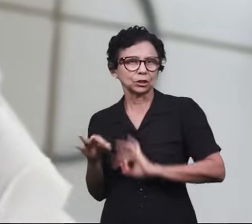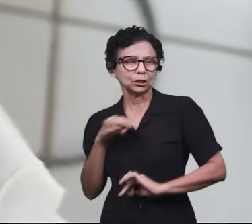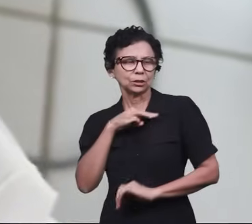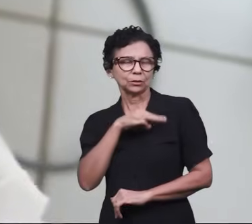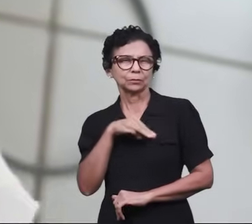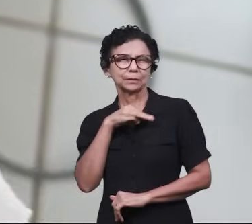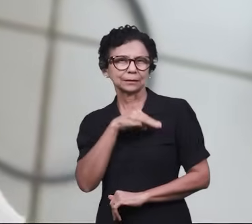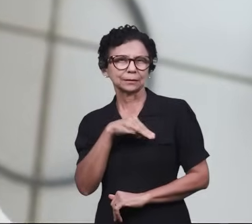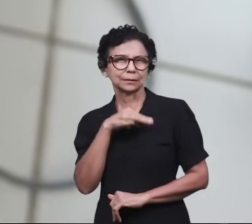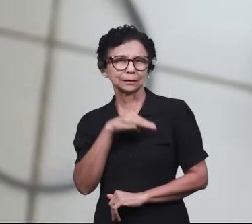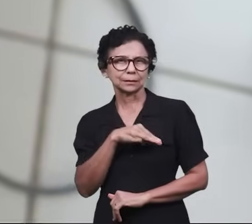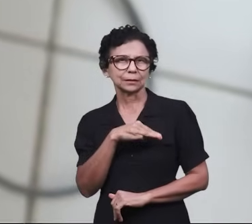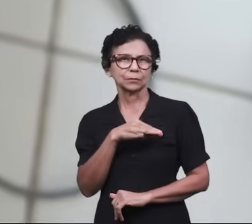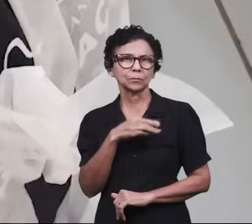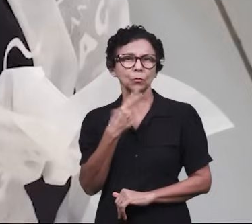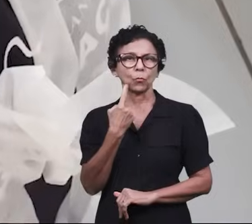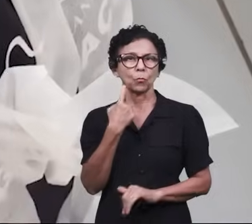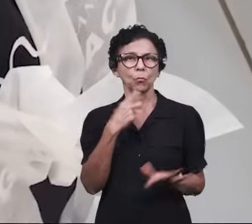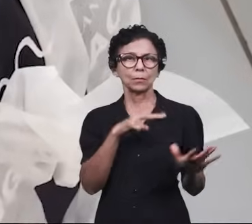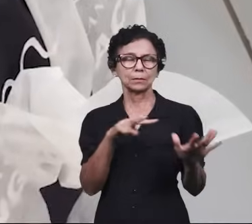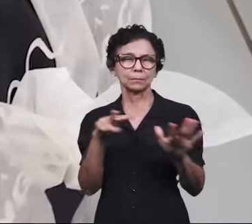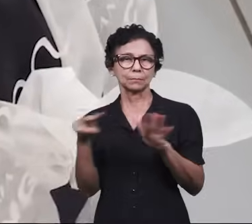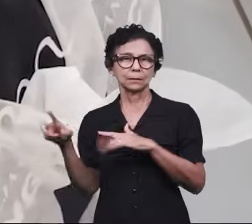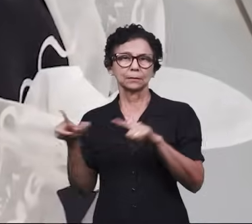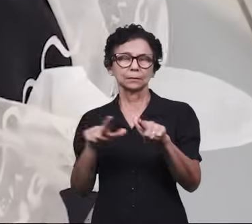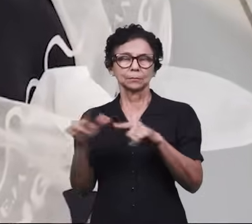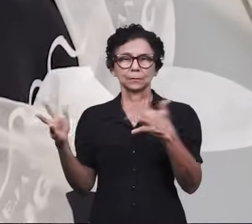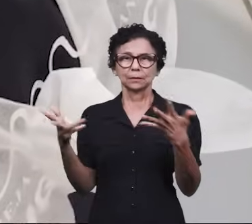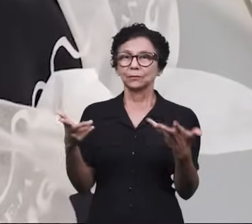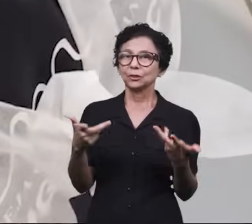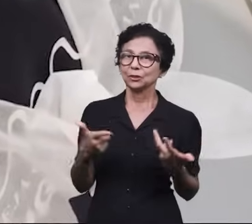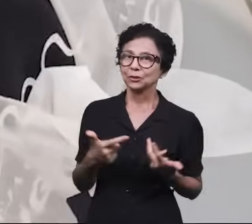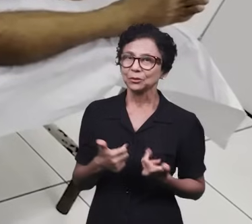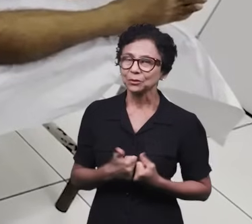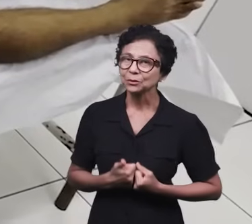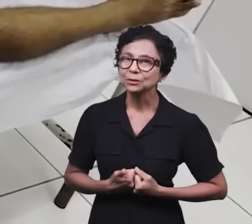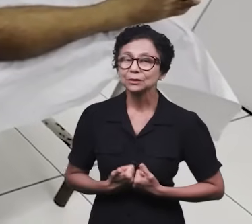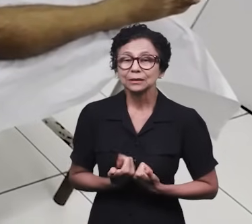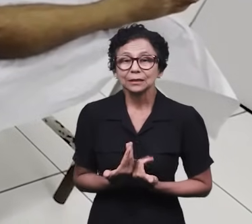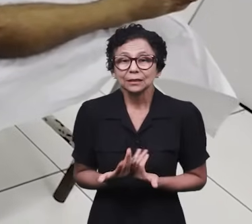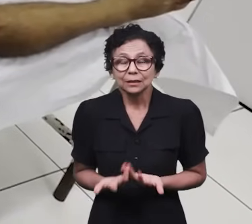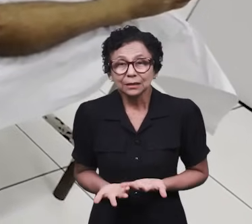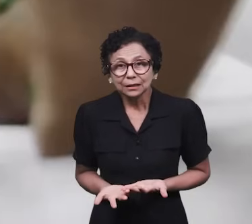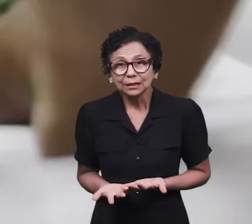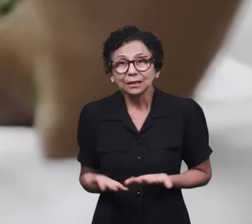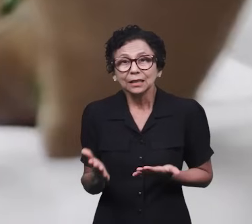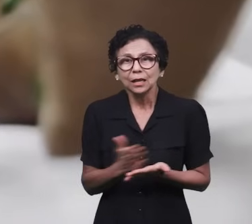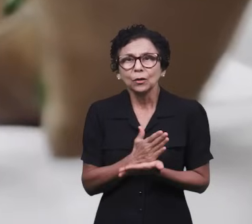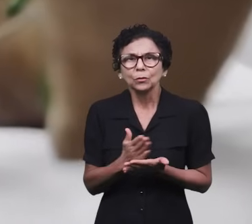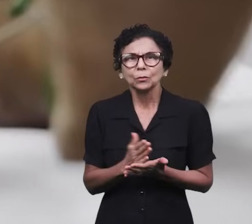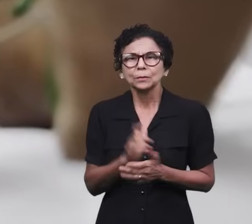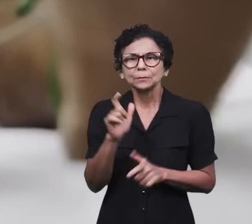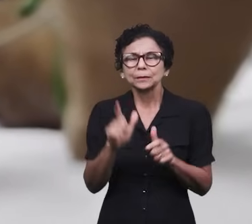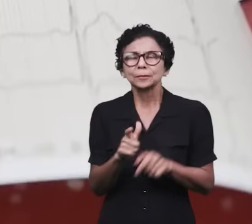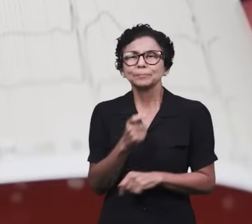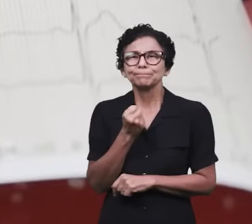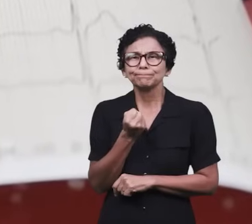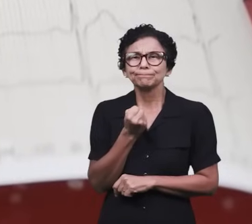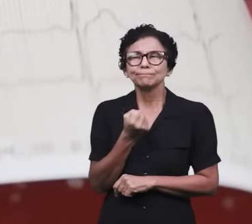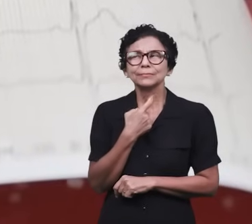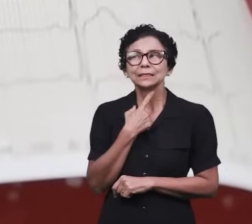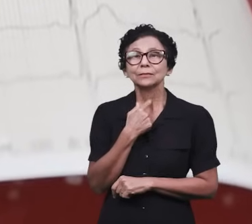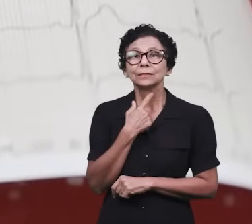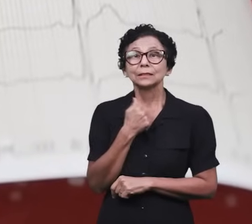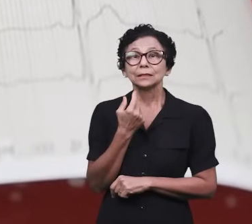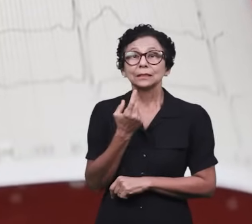realizado, e muitos são aqueles que ficaram desejosos de participar, né? E as perguntas começaram a